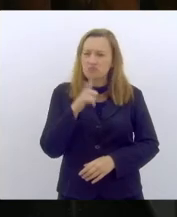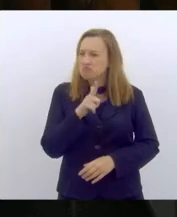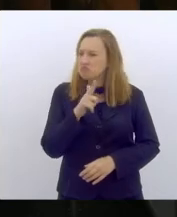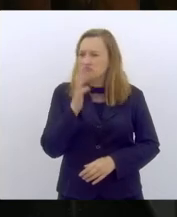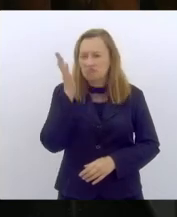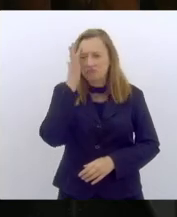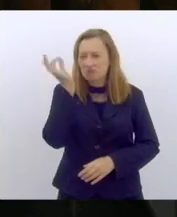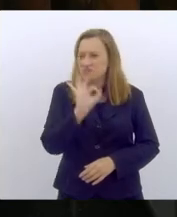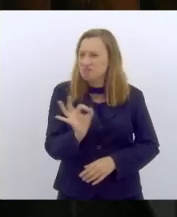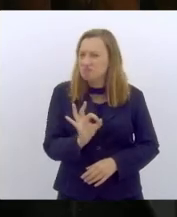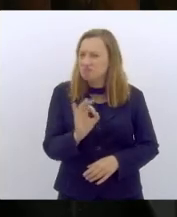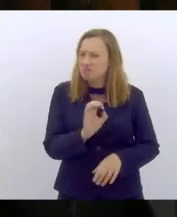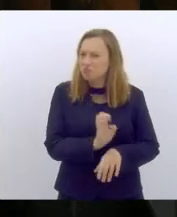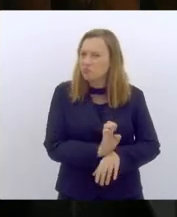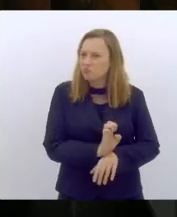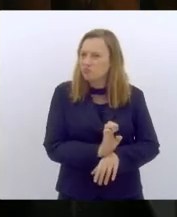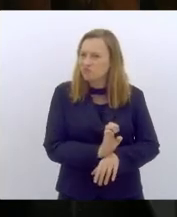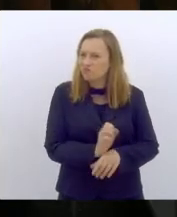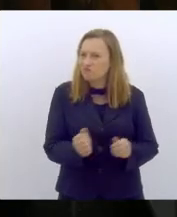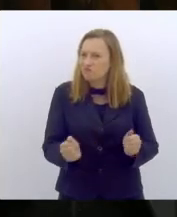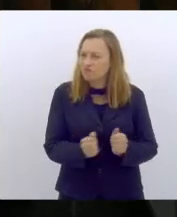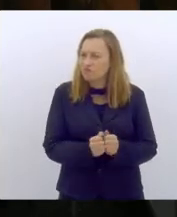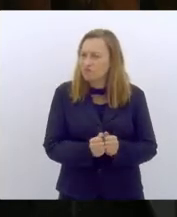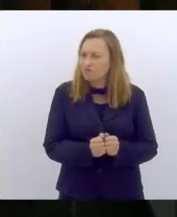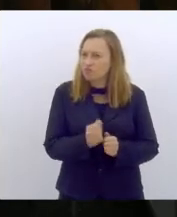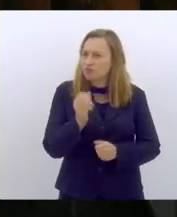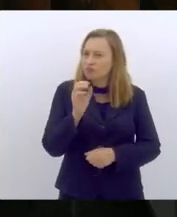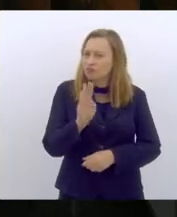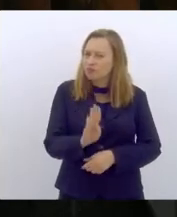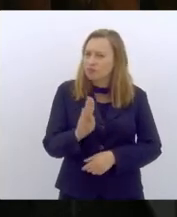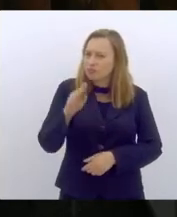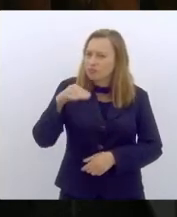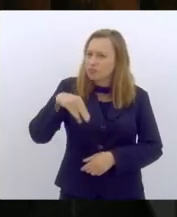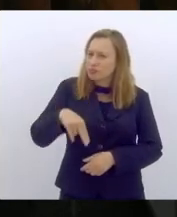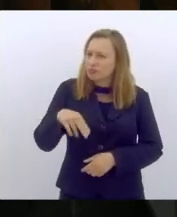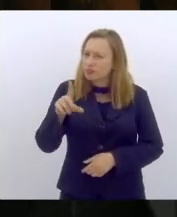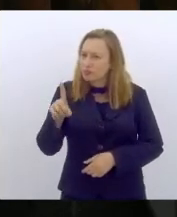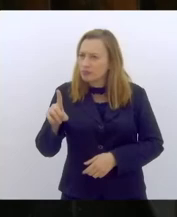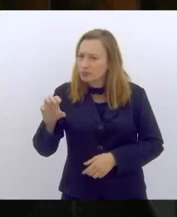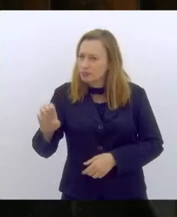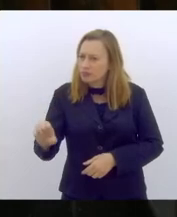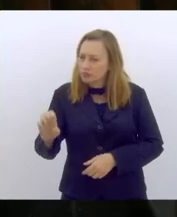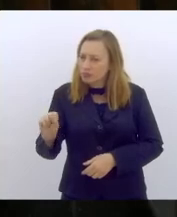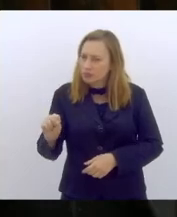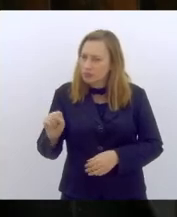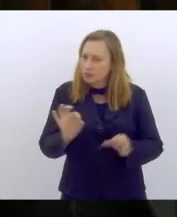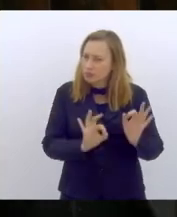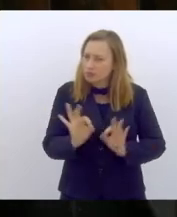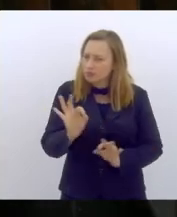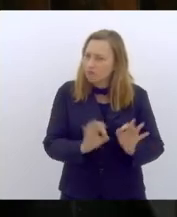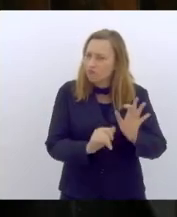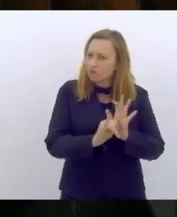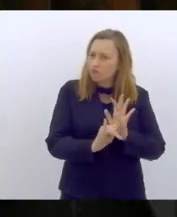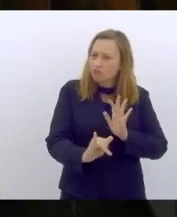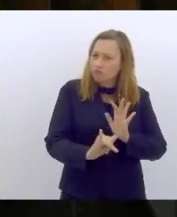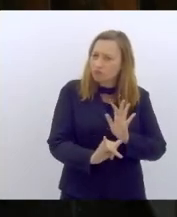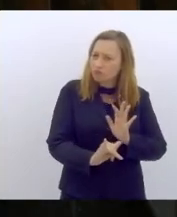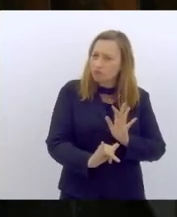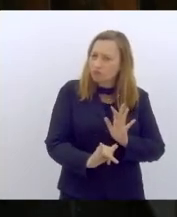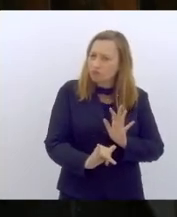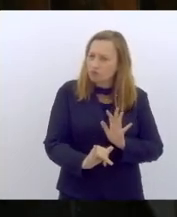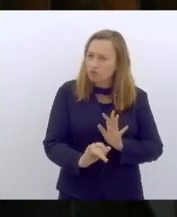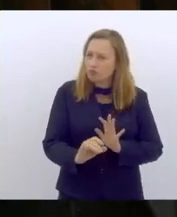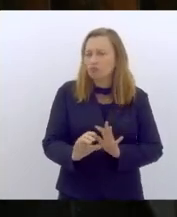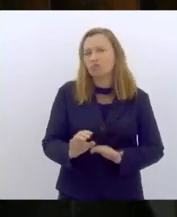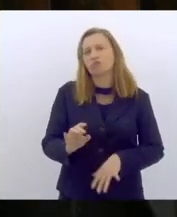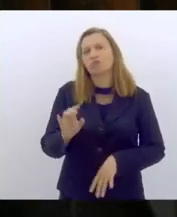o estado junto com Ben 10 preparar o edital que definiram uma